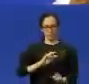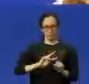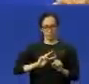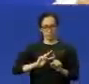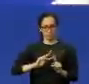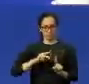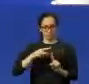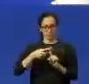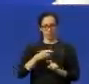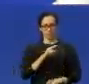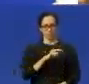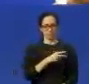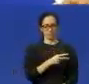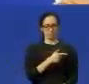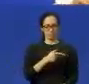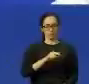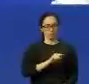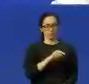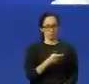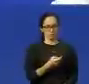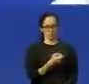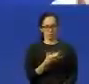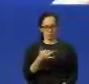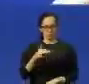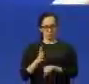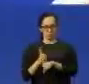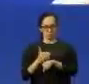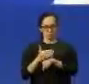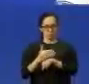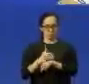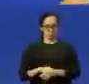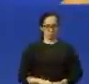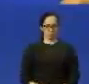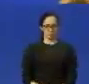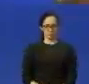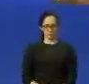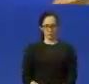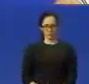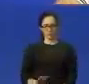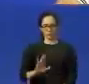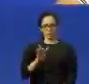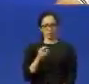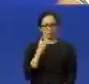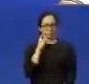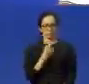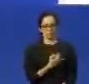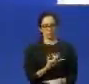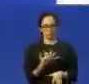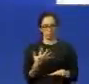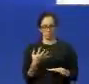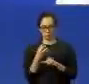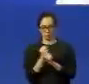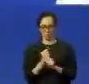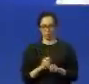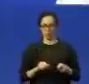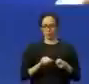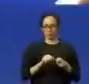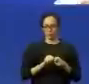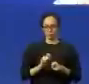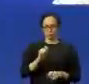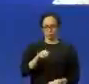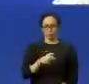portanto 27 mil emissões beta hora. Muito bem, quando nós medimos essas emissões, elas estão na